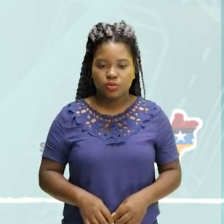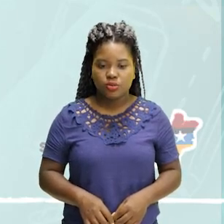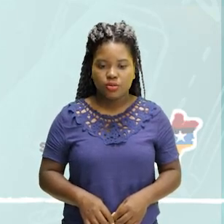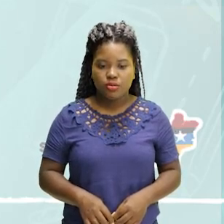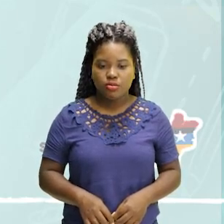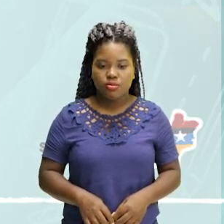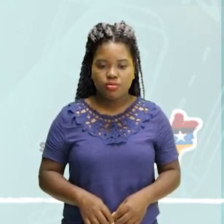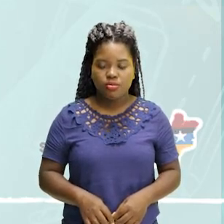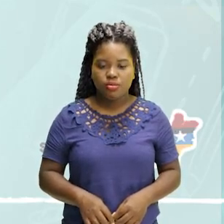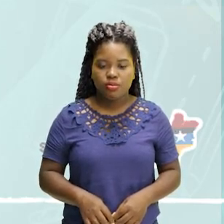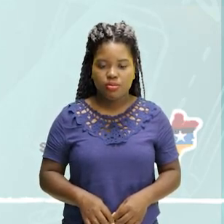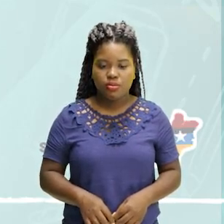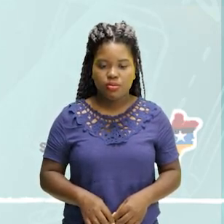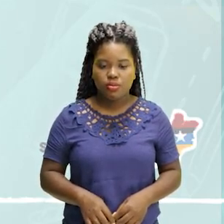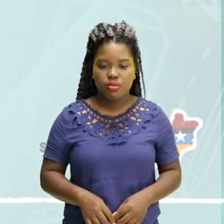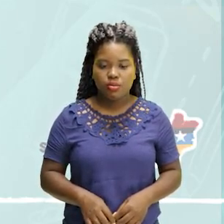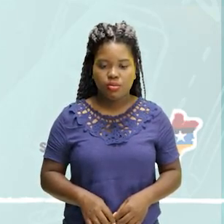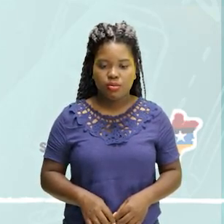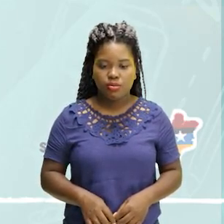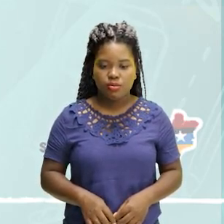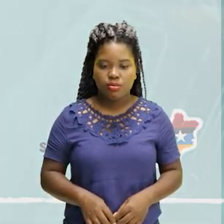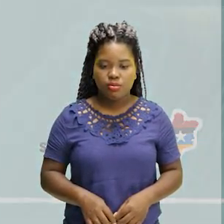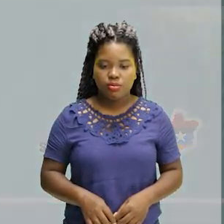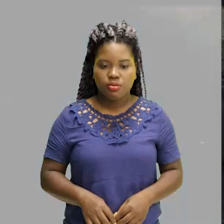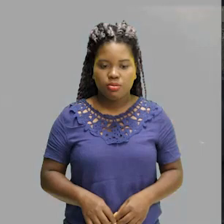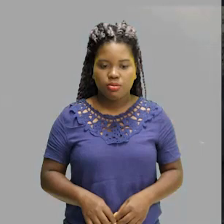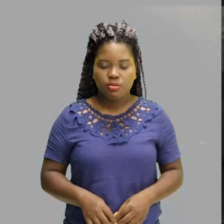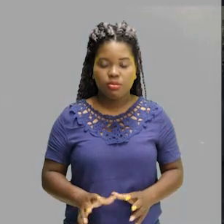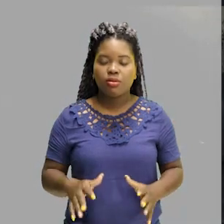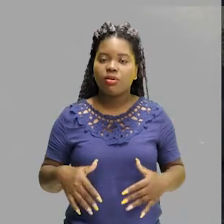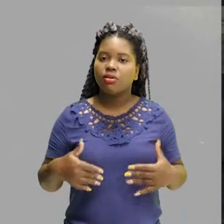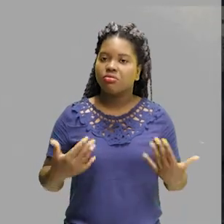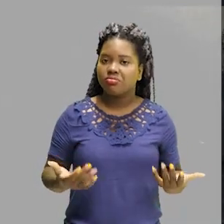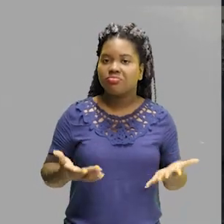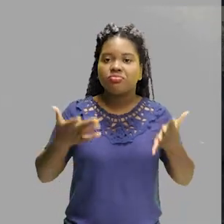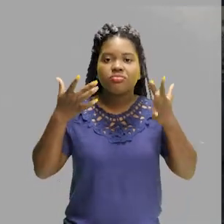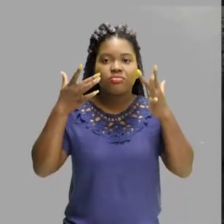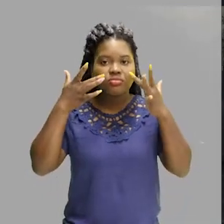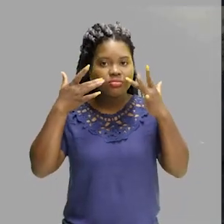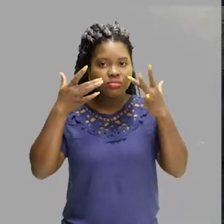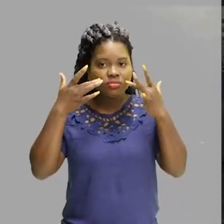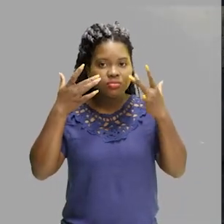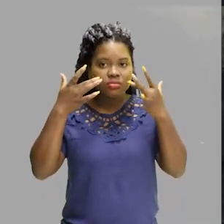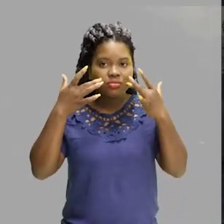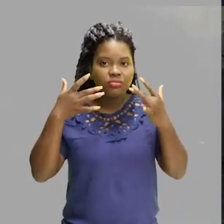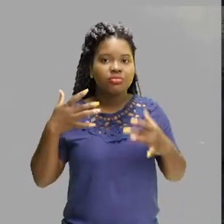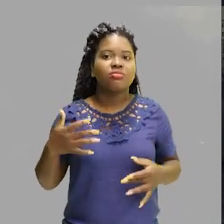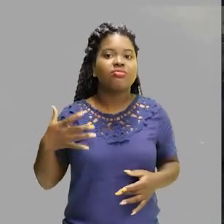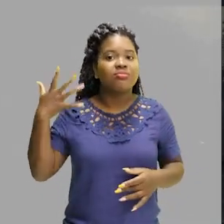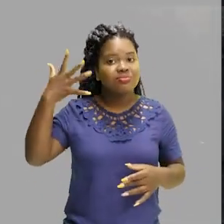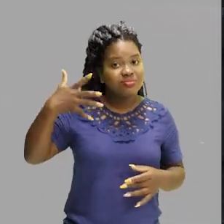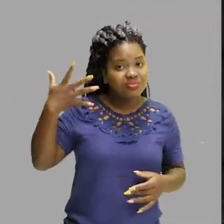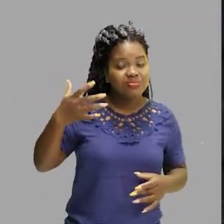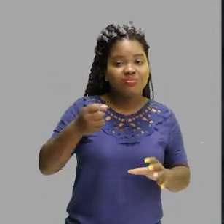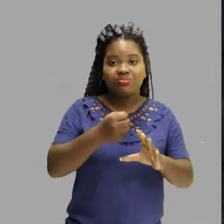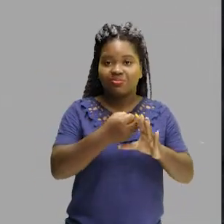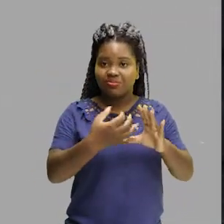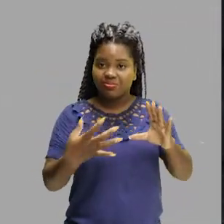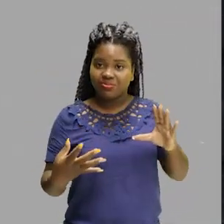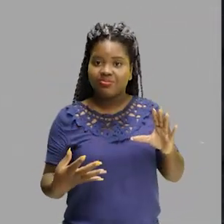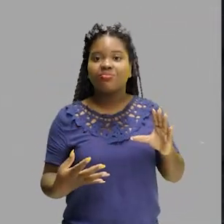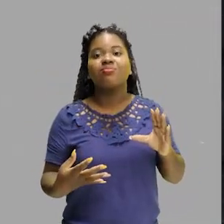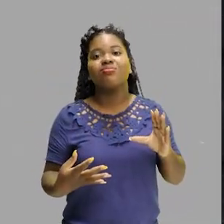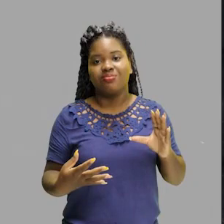cotidianos, profanos e religiosos. Então, a partir do momento que o teatro passa a apresentar essas características diferentes daquilo que